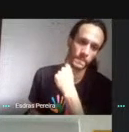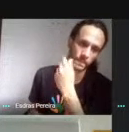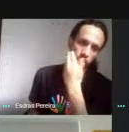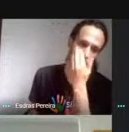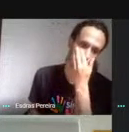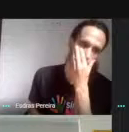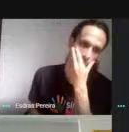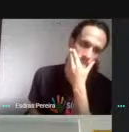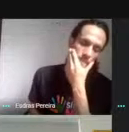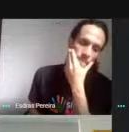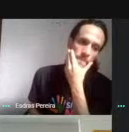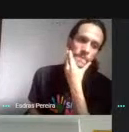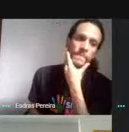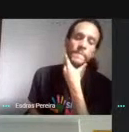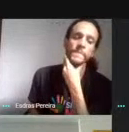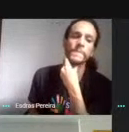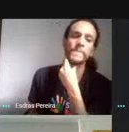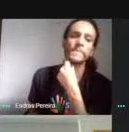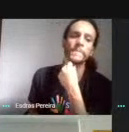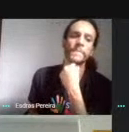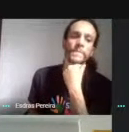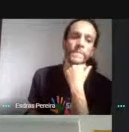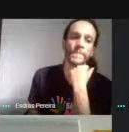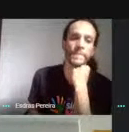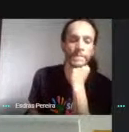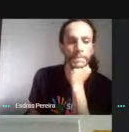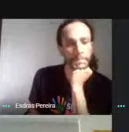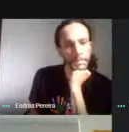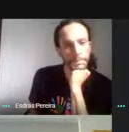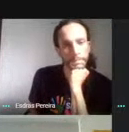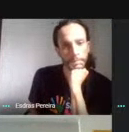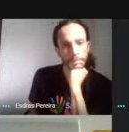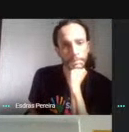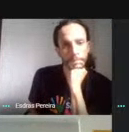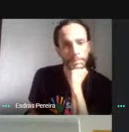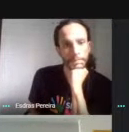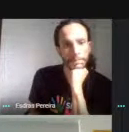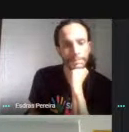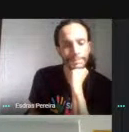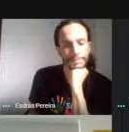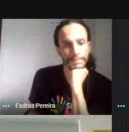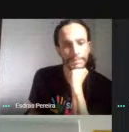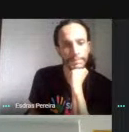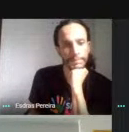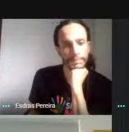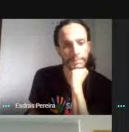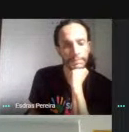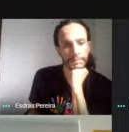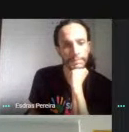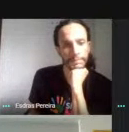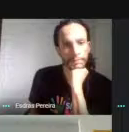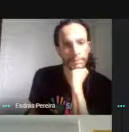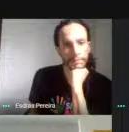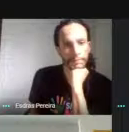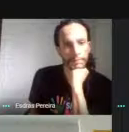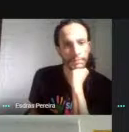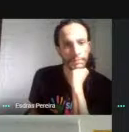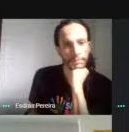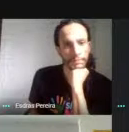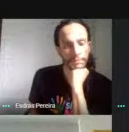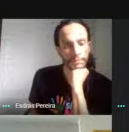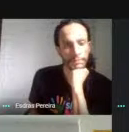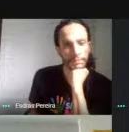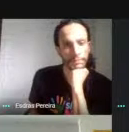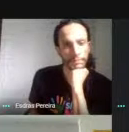se comportou. Desde 1905 que foi descoberto o agente etiológico, sabemos como a doença se comporta no